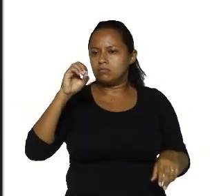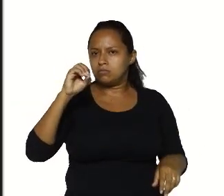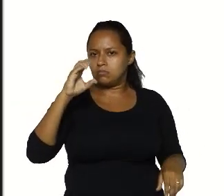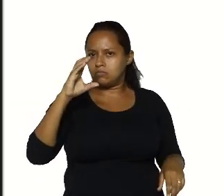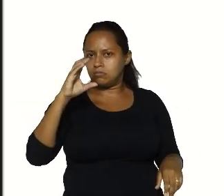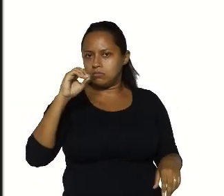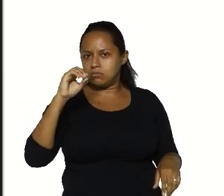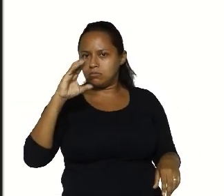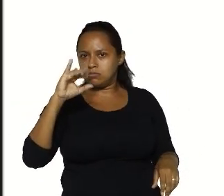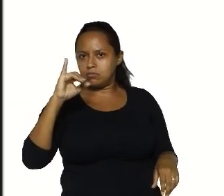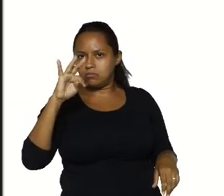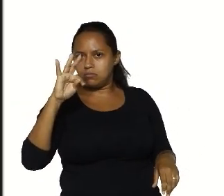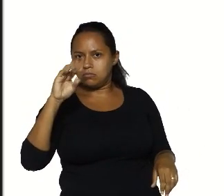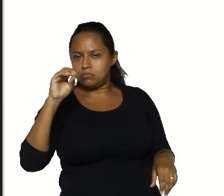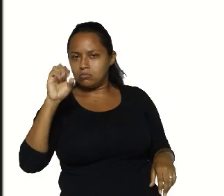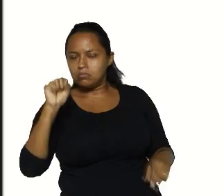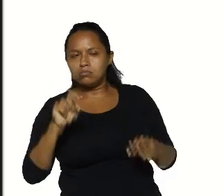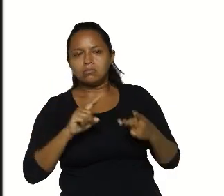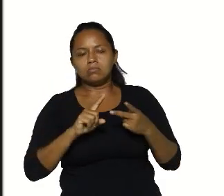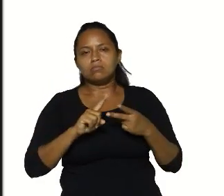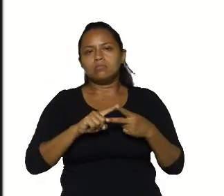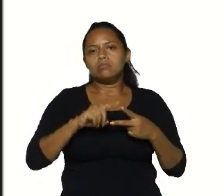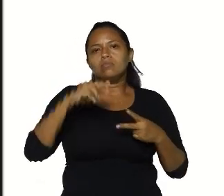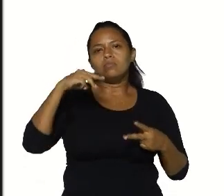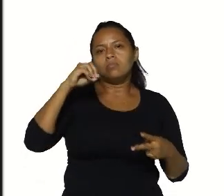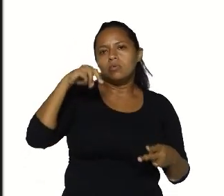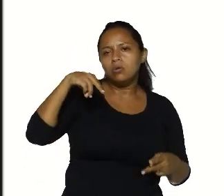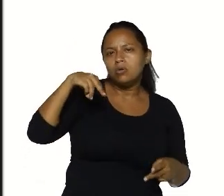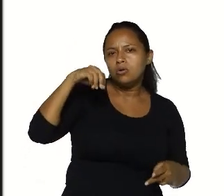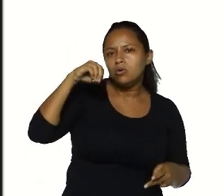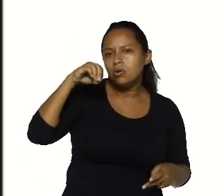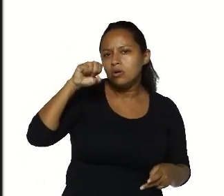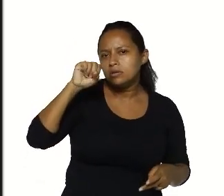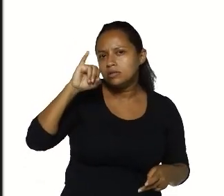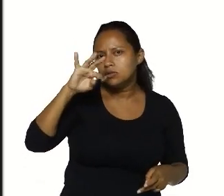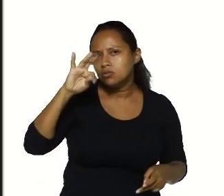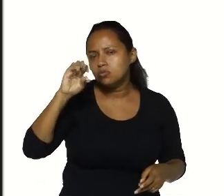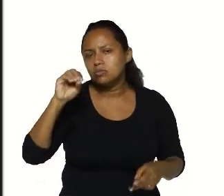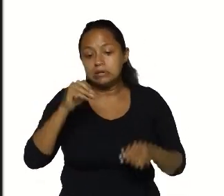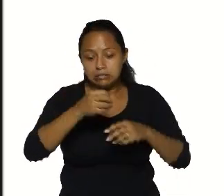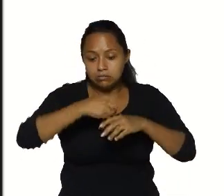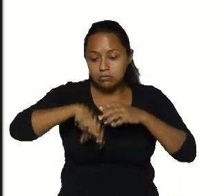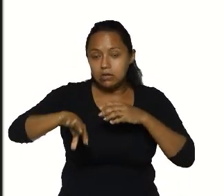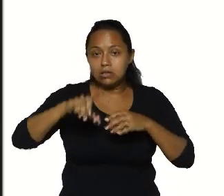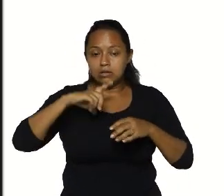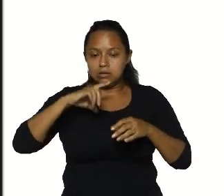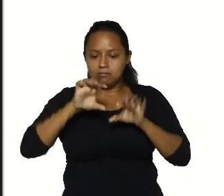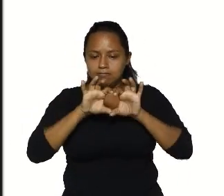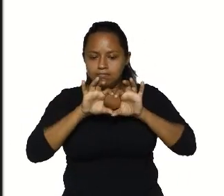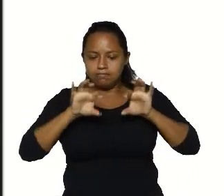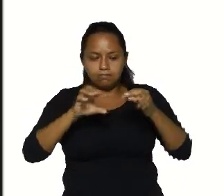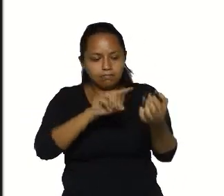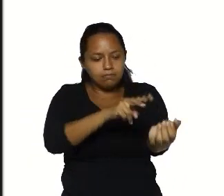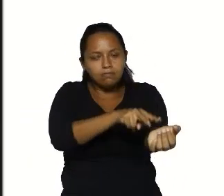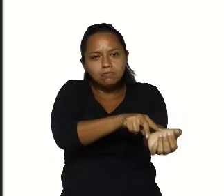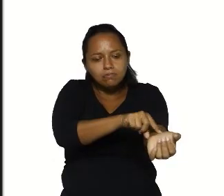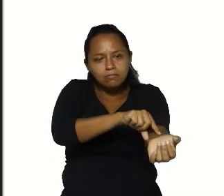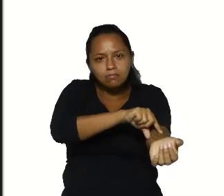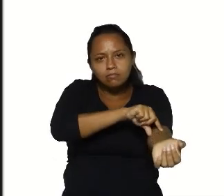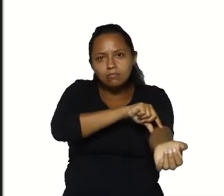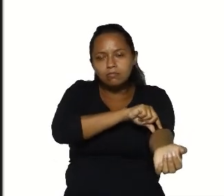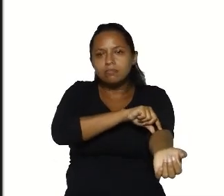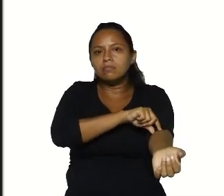representados, por exemplo, os neutrófilos e os monócitos, a saída dessas células de dentro do vaso sanguíneo para